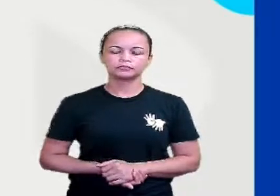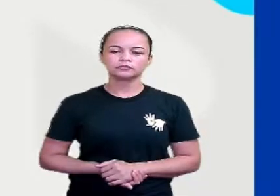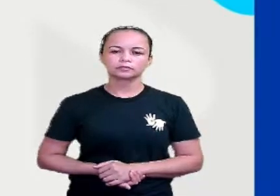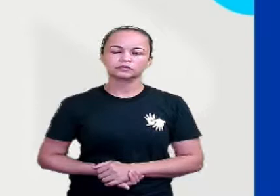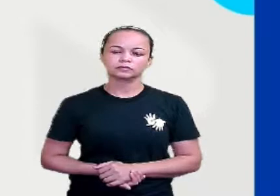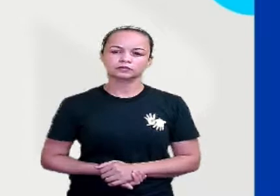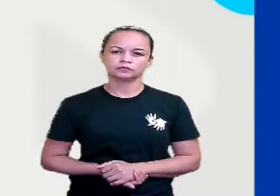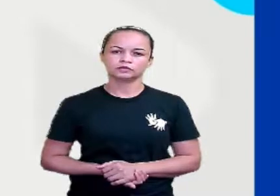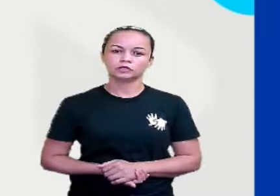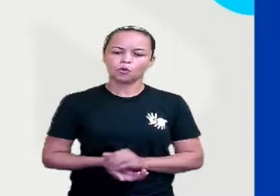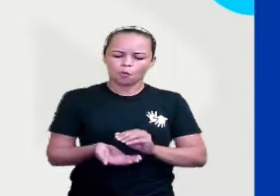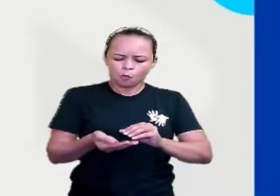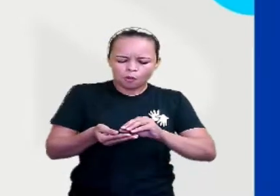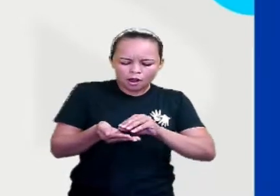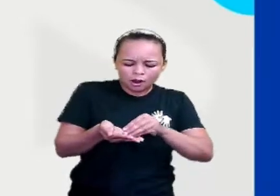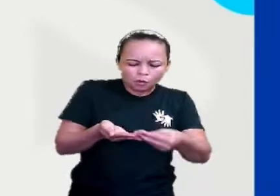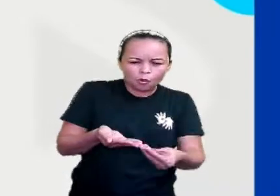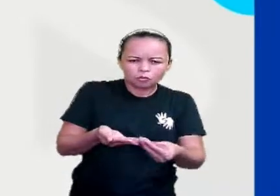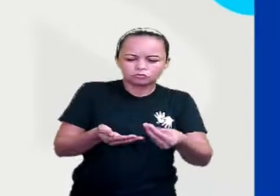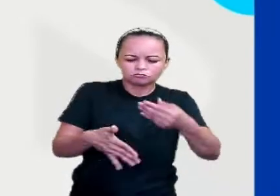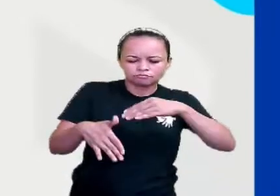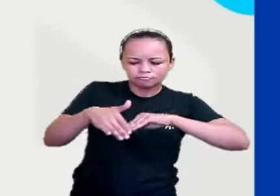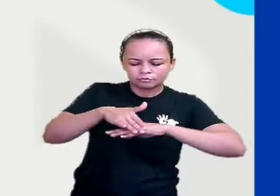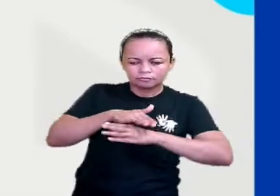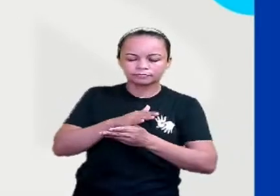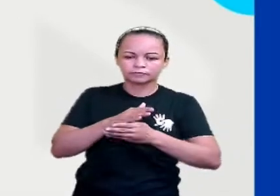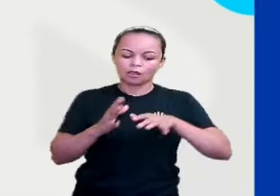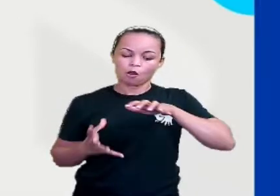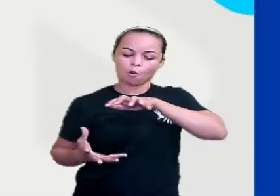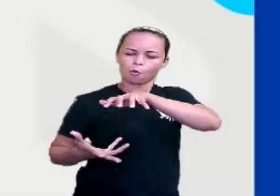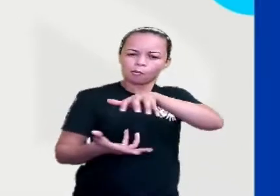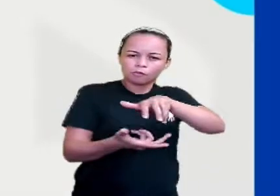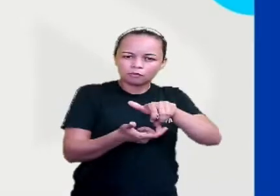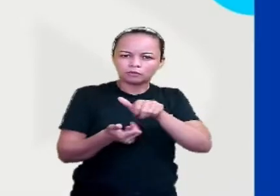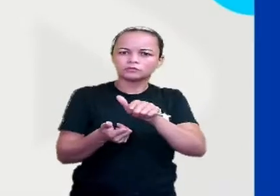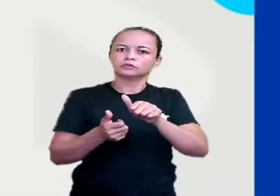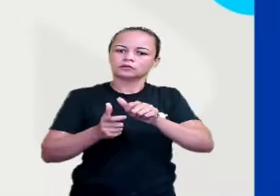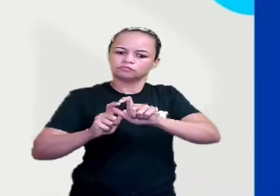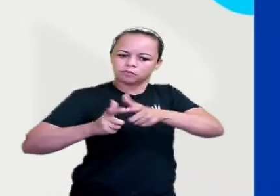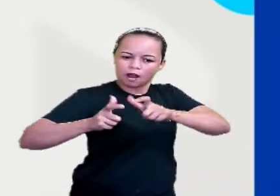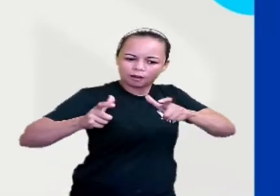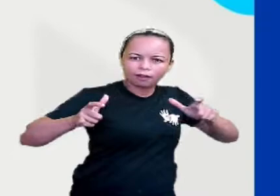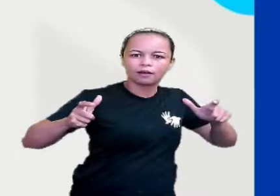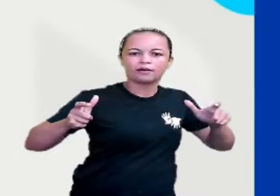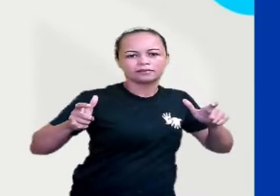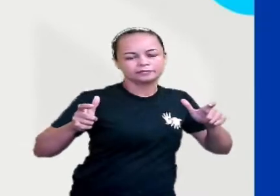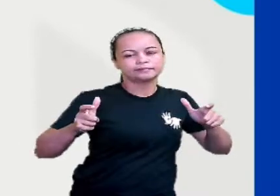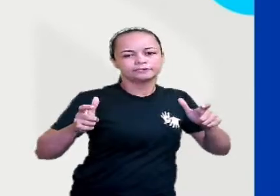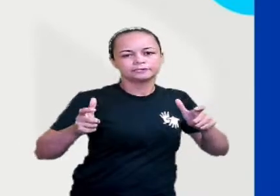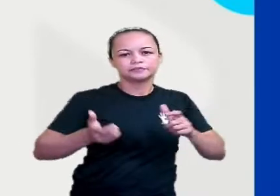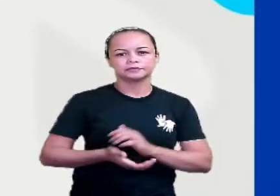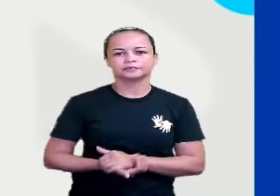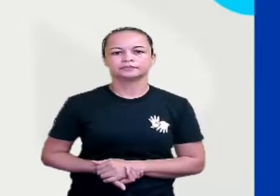Uma concha para guardar. O mundo inteiro é um vasto lugar.